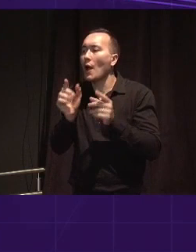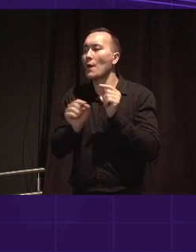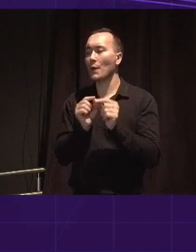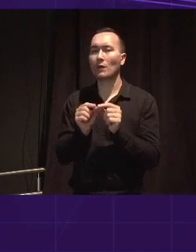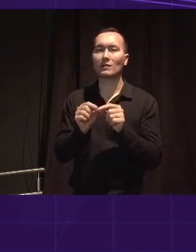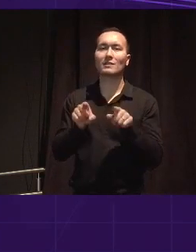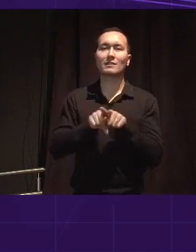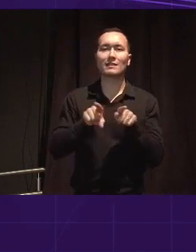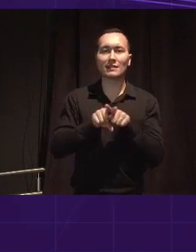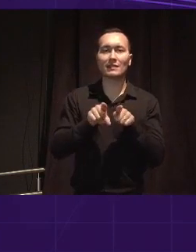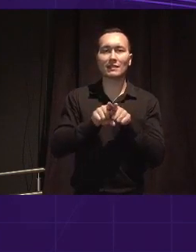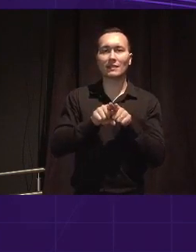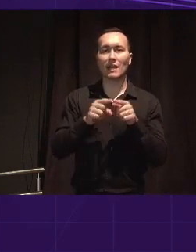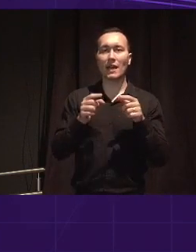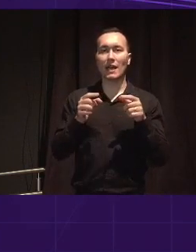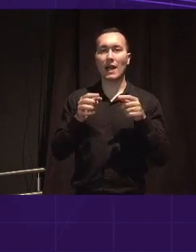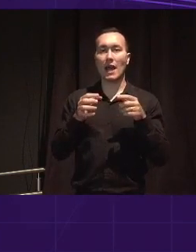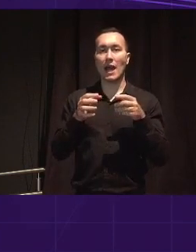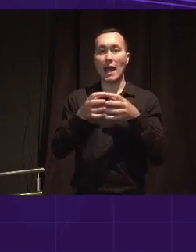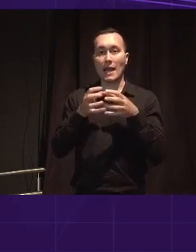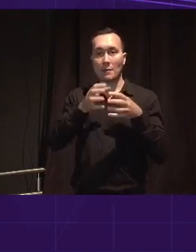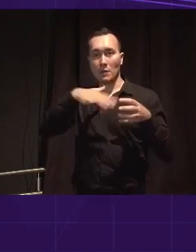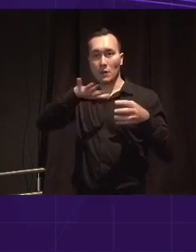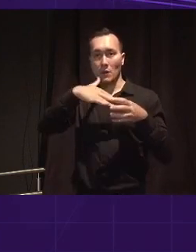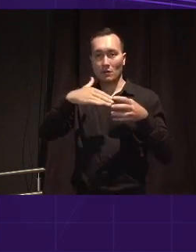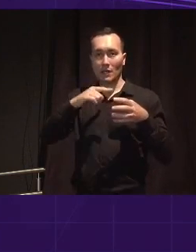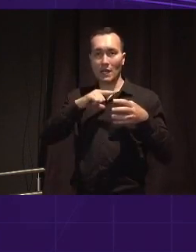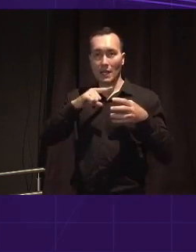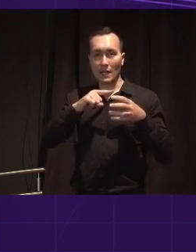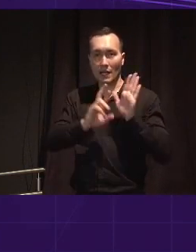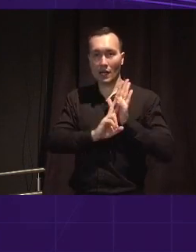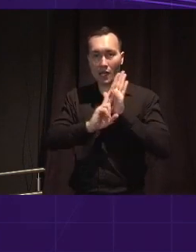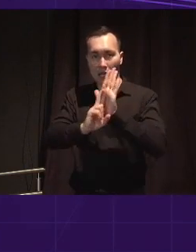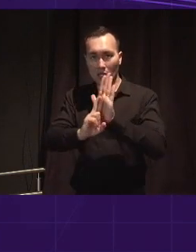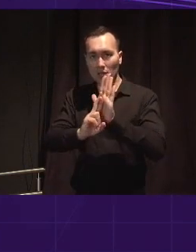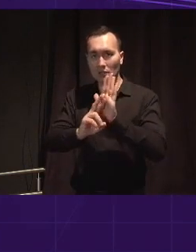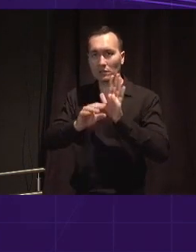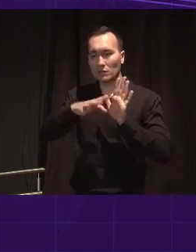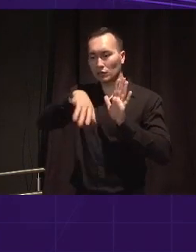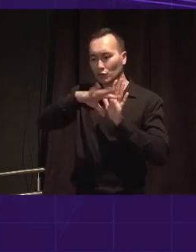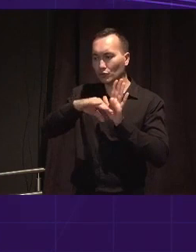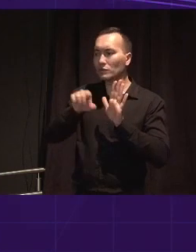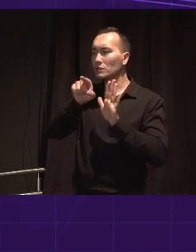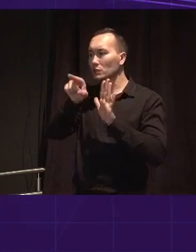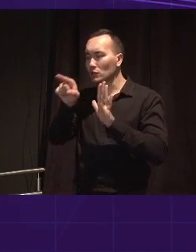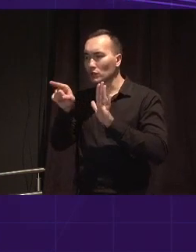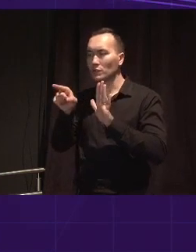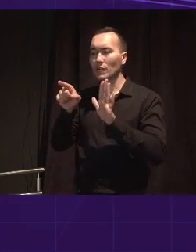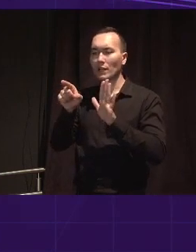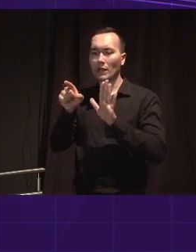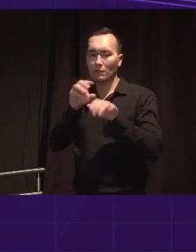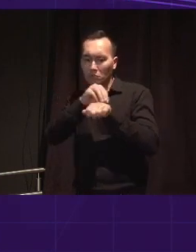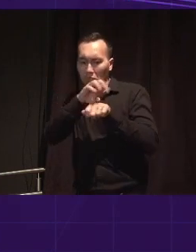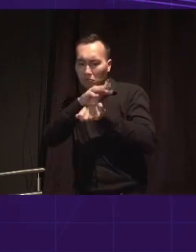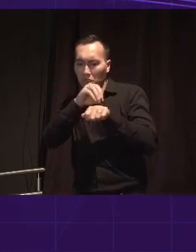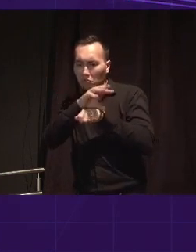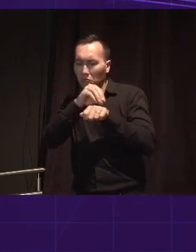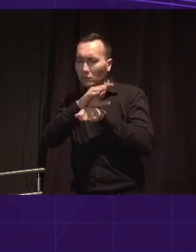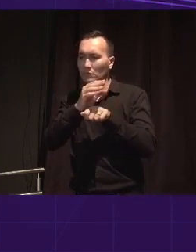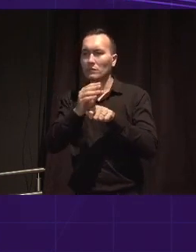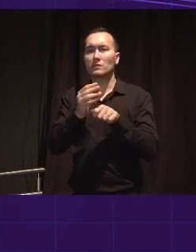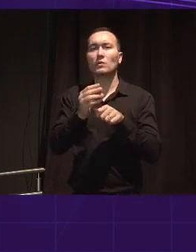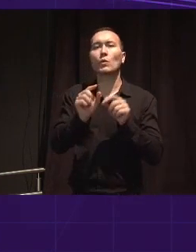para fazer o seu trabalho, né? Vem dessa área mesmo, mas o que o Product Ops faz? Faz muita conexão de produto,